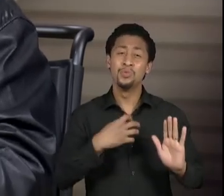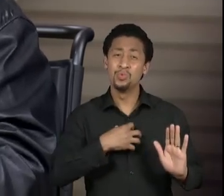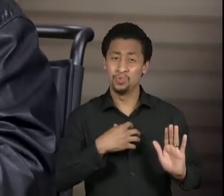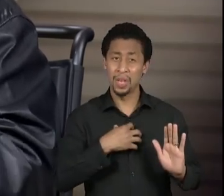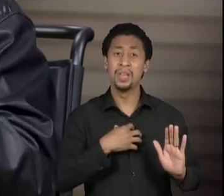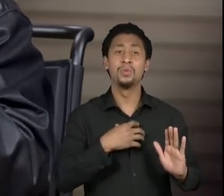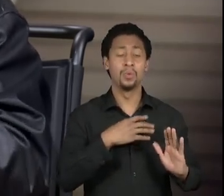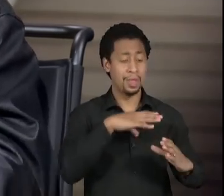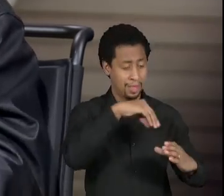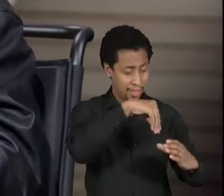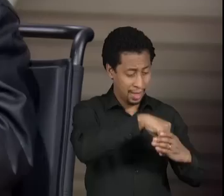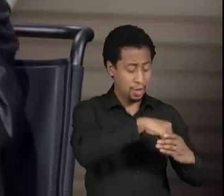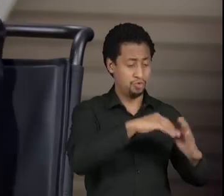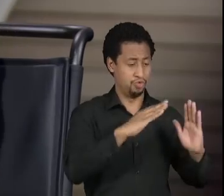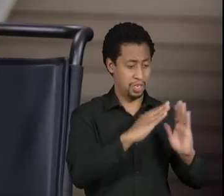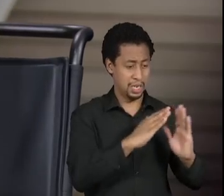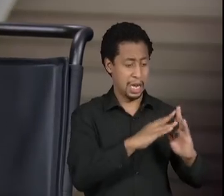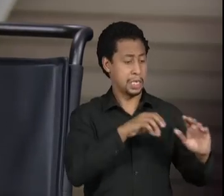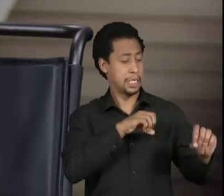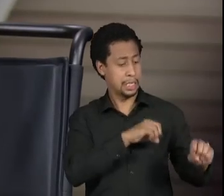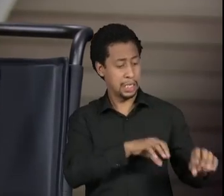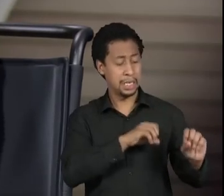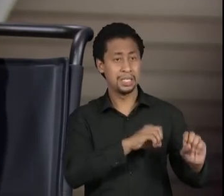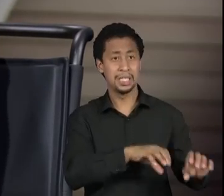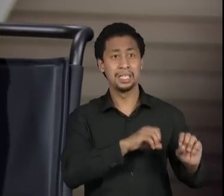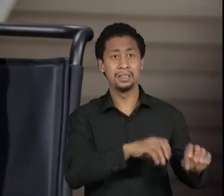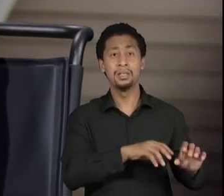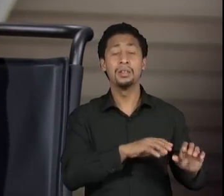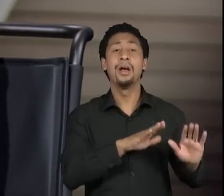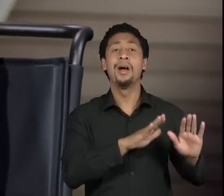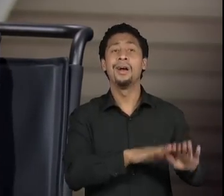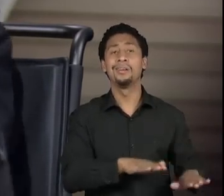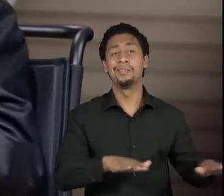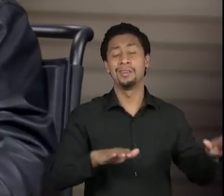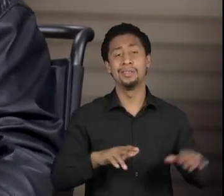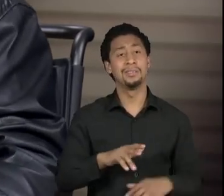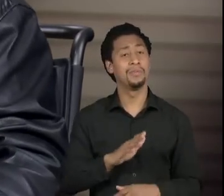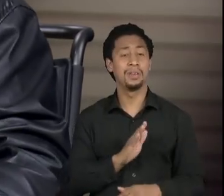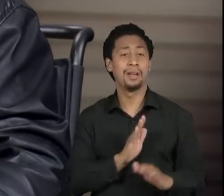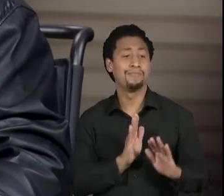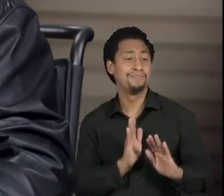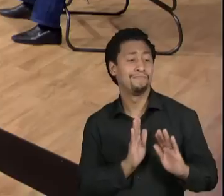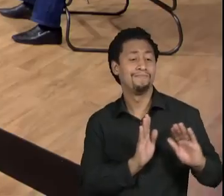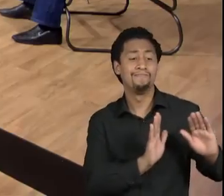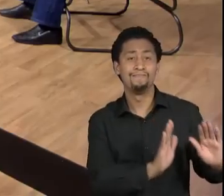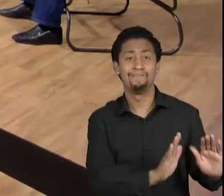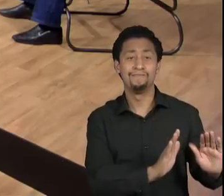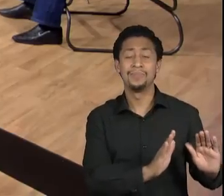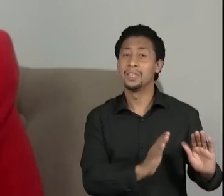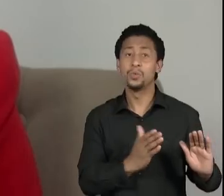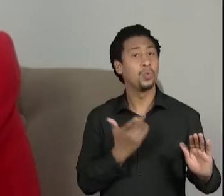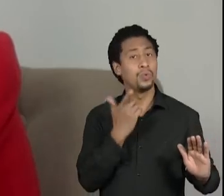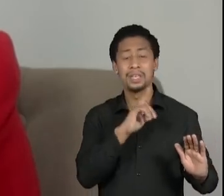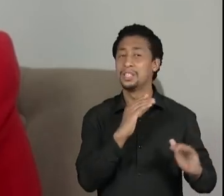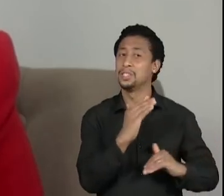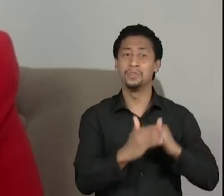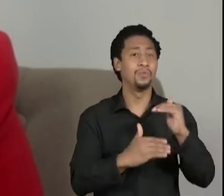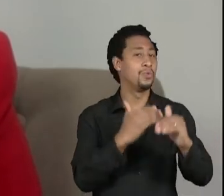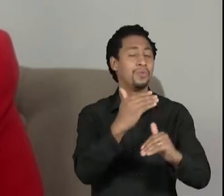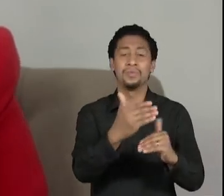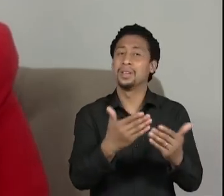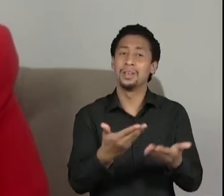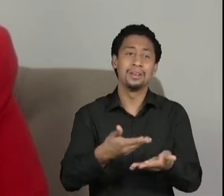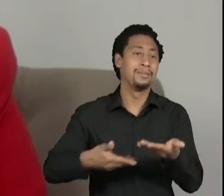de experiências fundamentais no seu processo de desenvolvimento como ser humano. Bruna. Eu não vejo